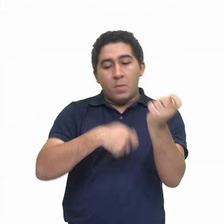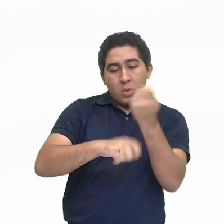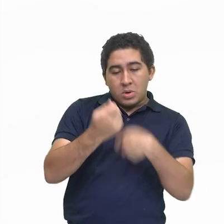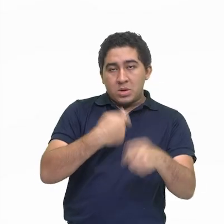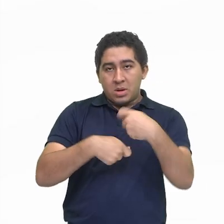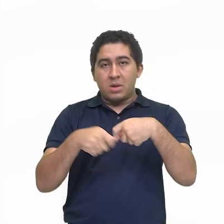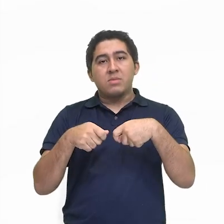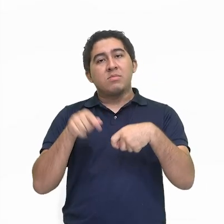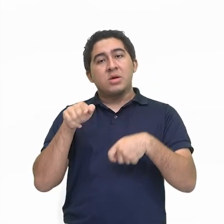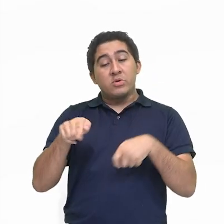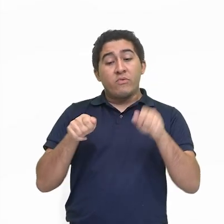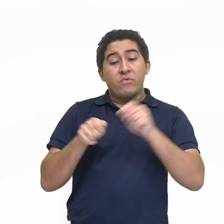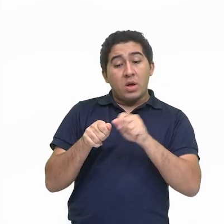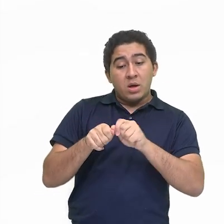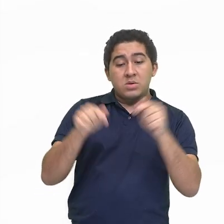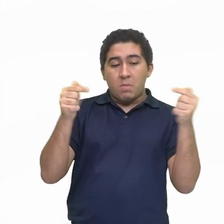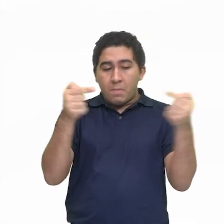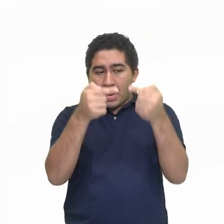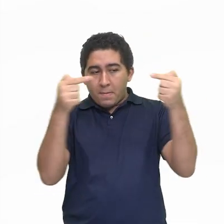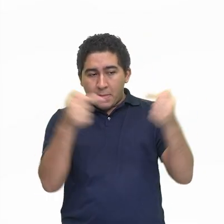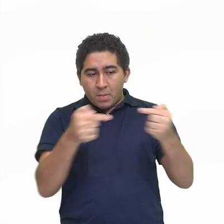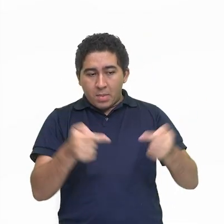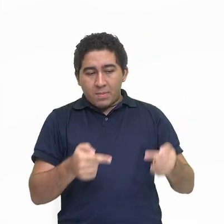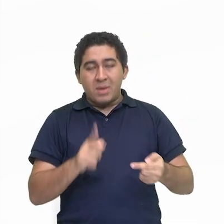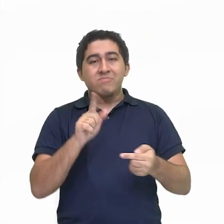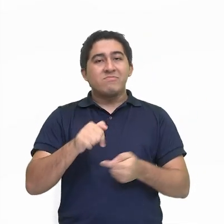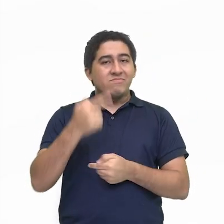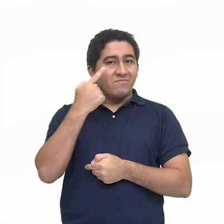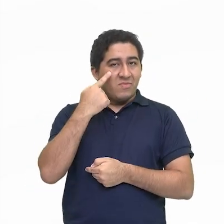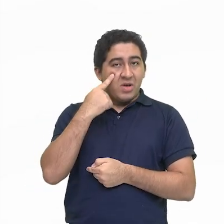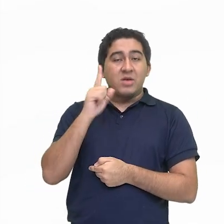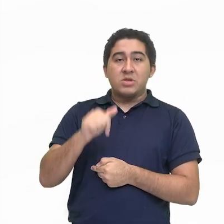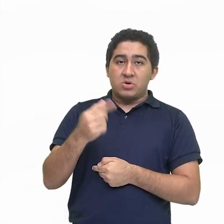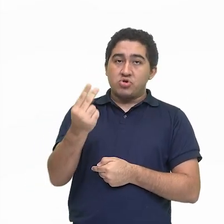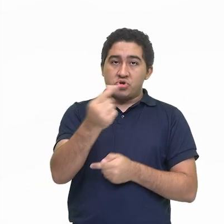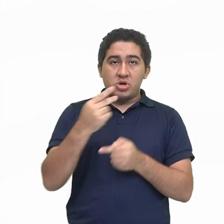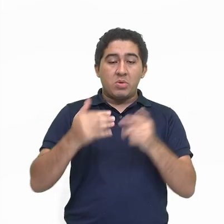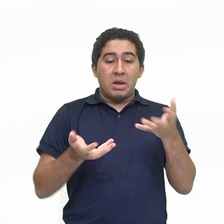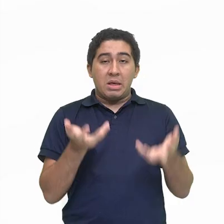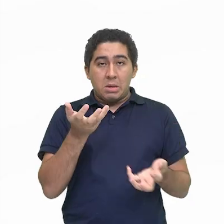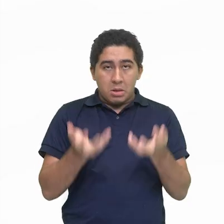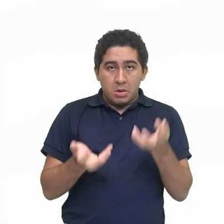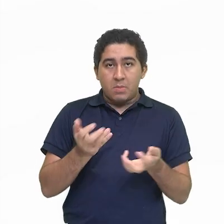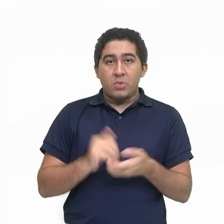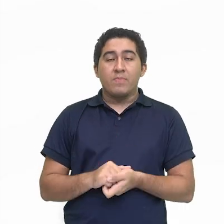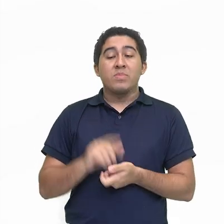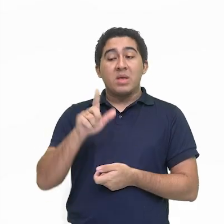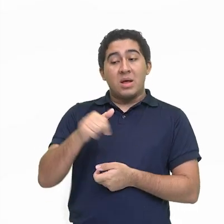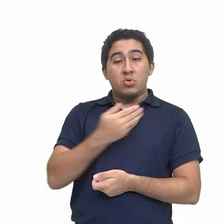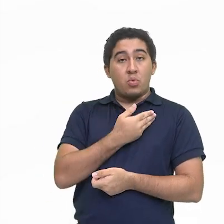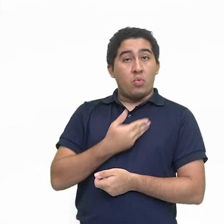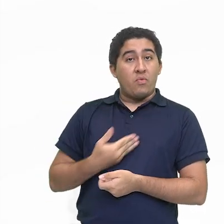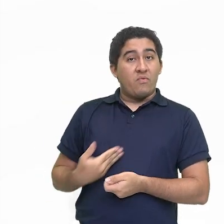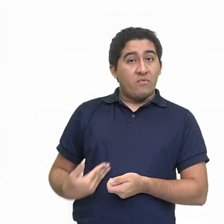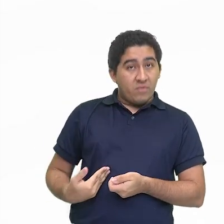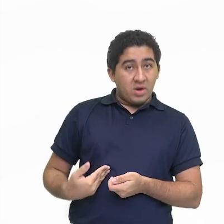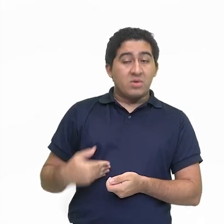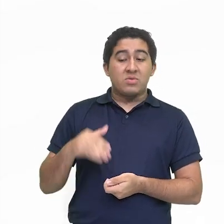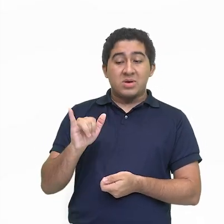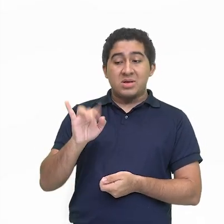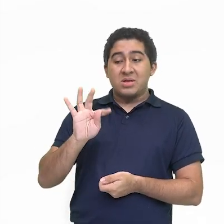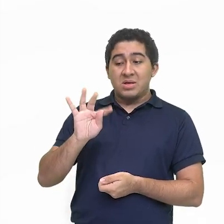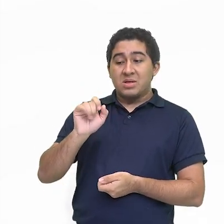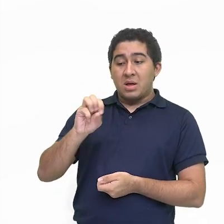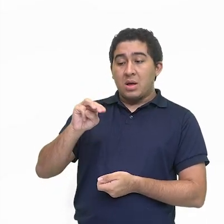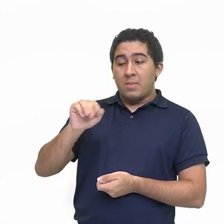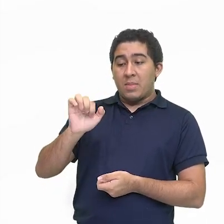Então, eles fazem essa combinação e conseguem vencer a inflação. Lembrando que foi durante o governo do presidente Itamar Franco, né,